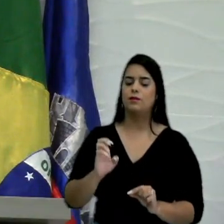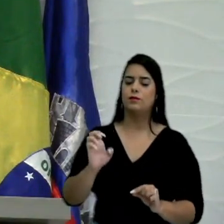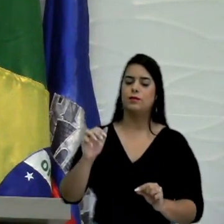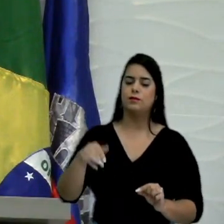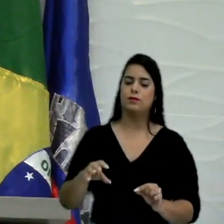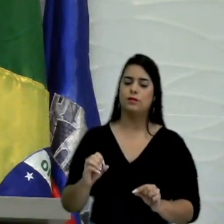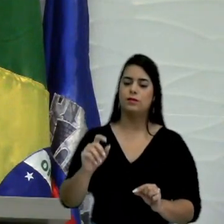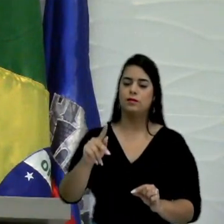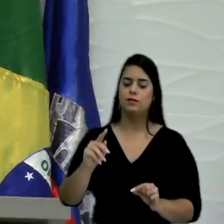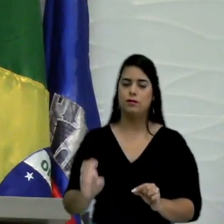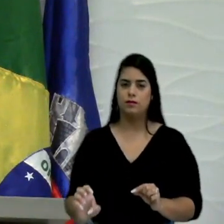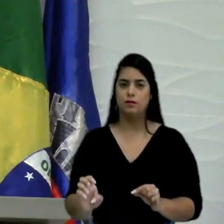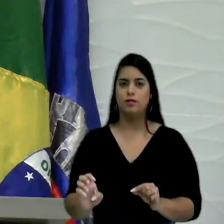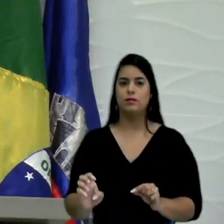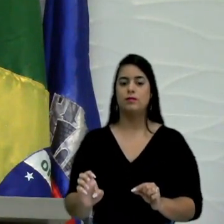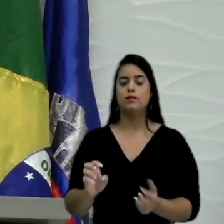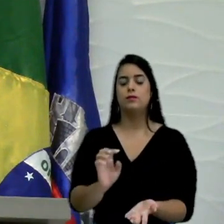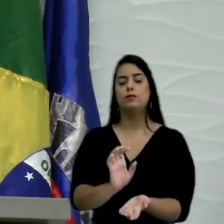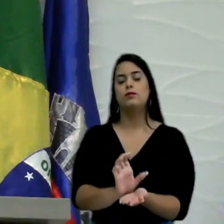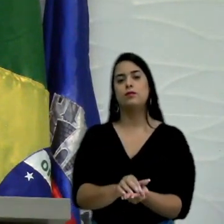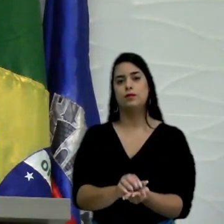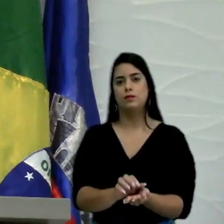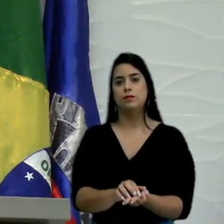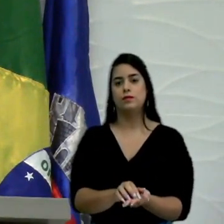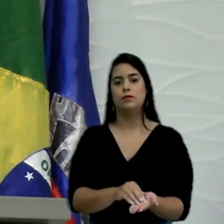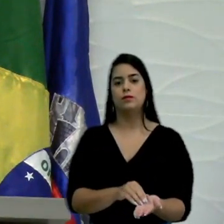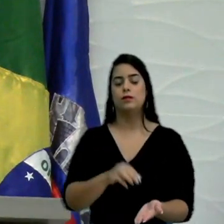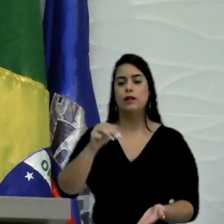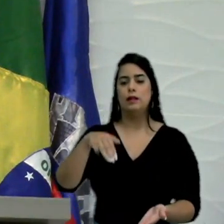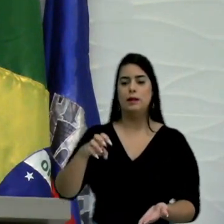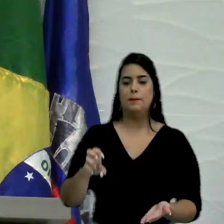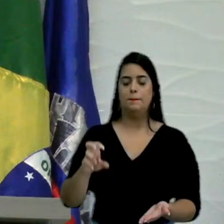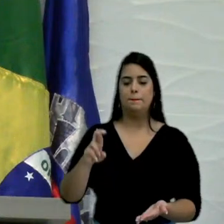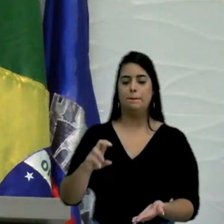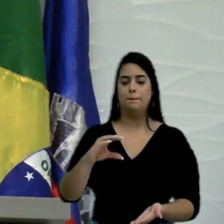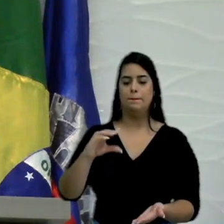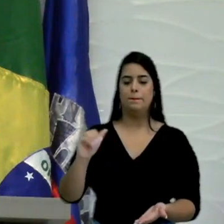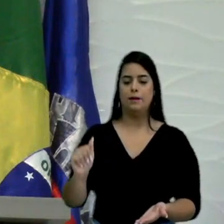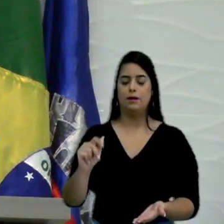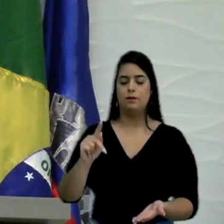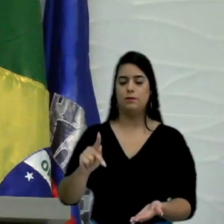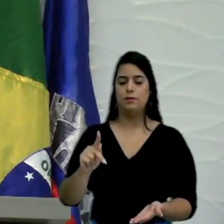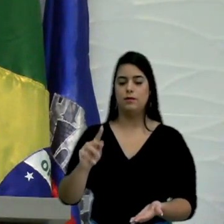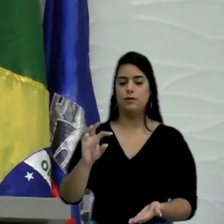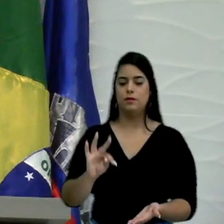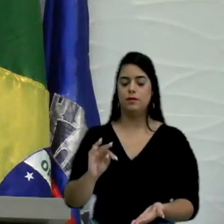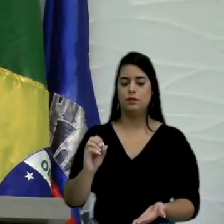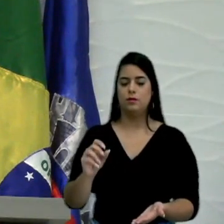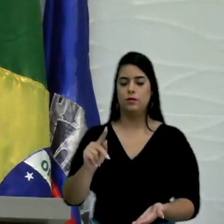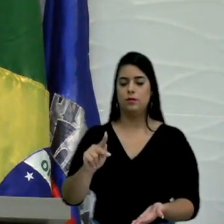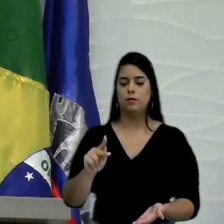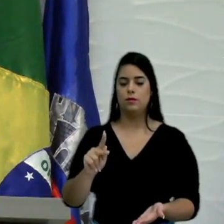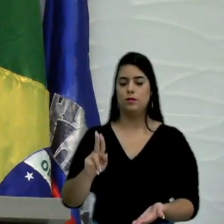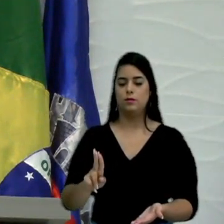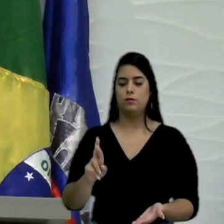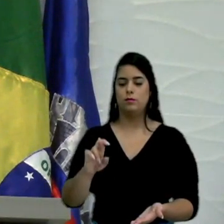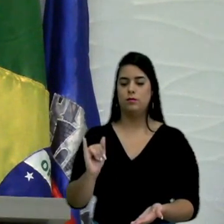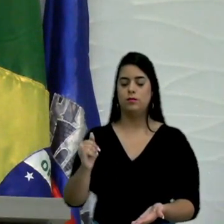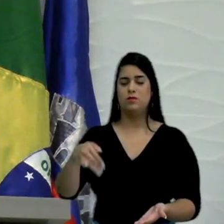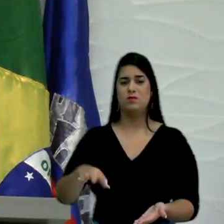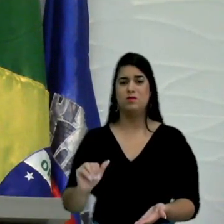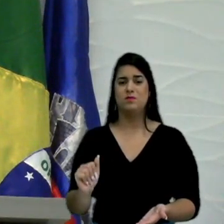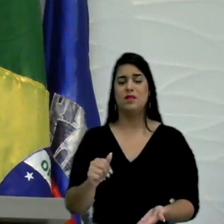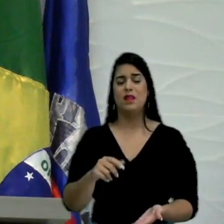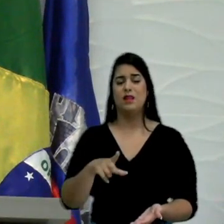cidade de Recife, a medicação mercaptopurina de 50 miligramas. Tem um paciente que faz tratamento de CA